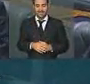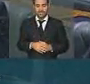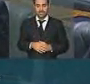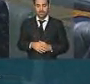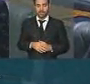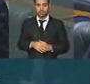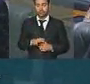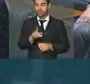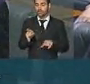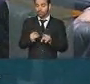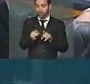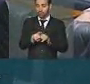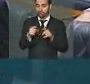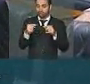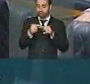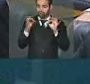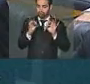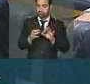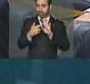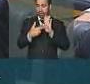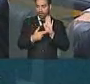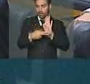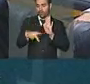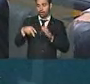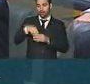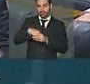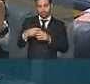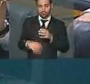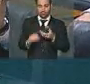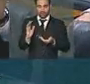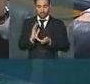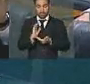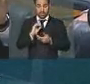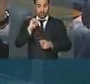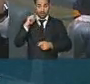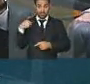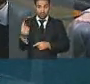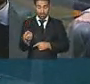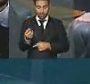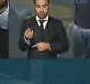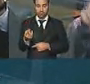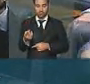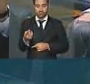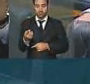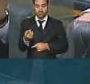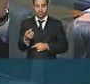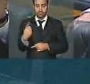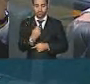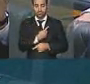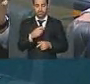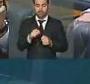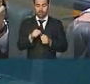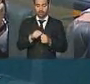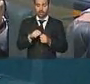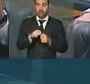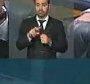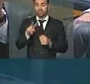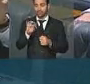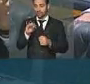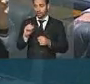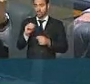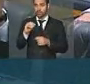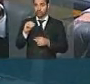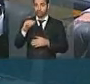similitude com a regra estabelecida na Câmara e, na sequência, a gente vota o conjunto dos vetos